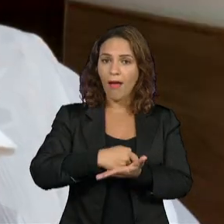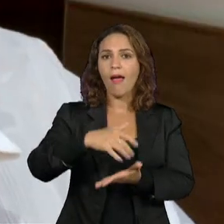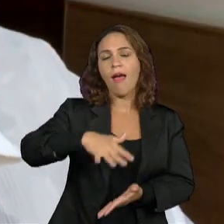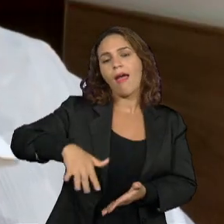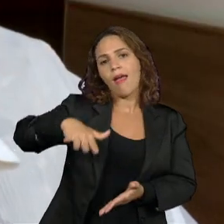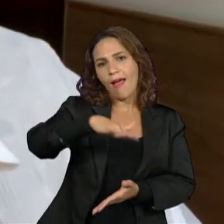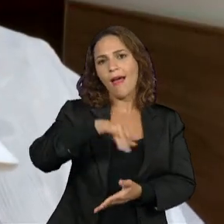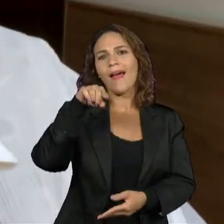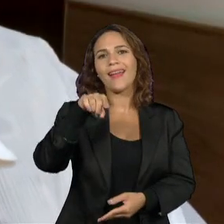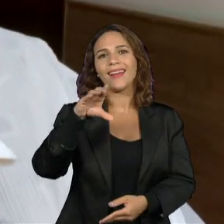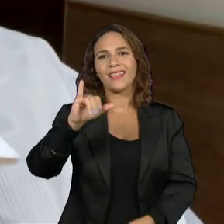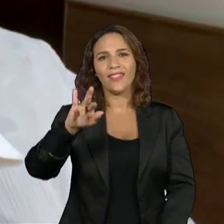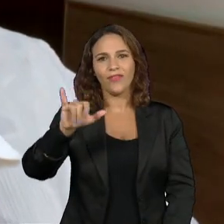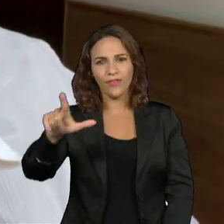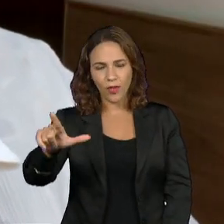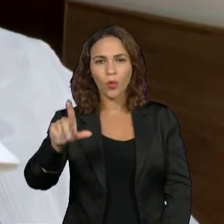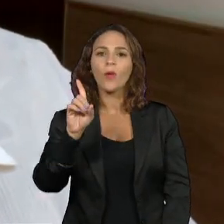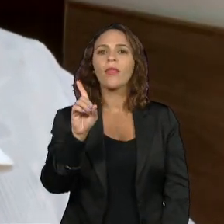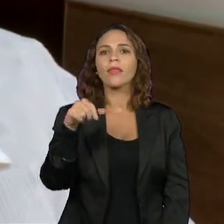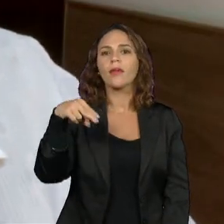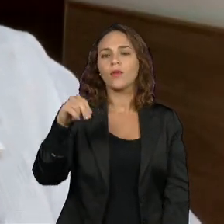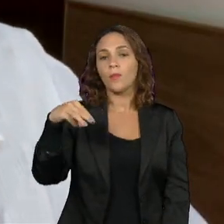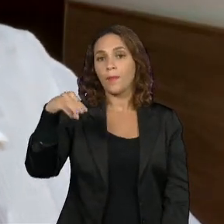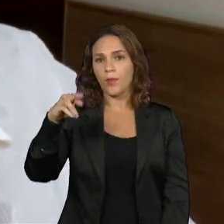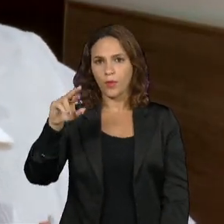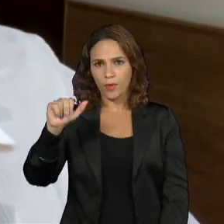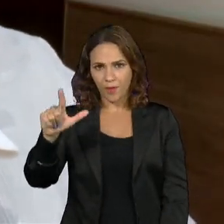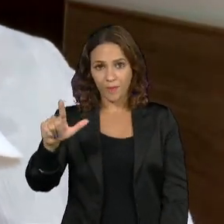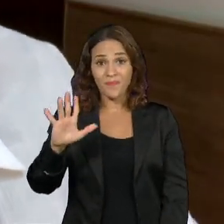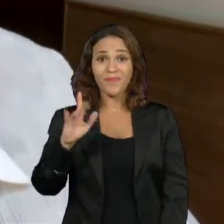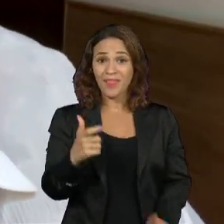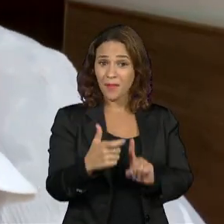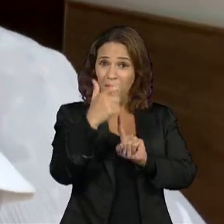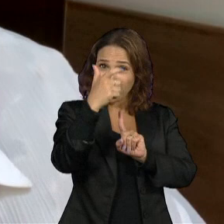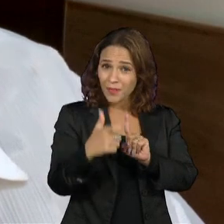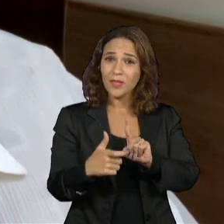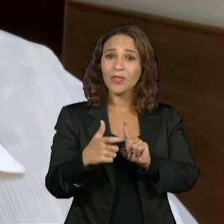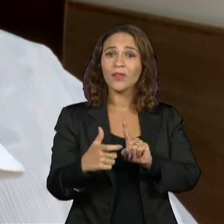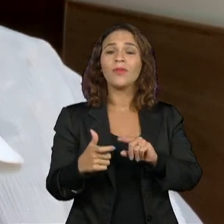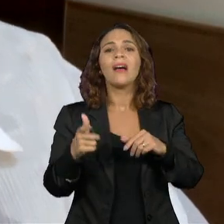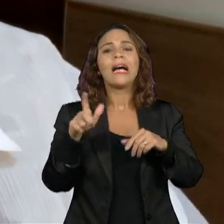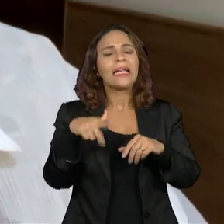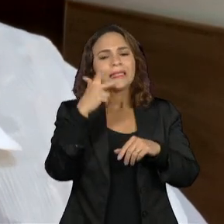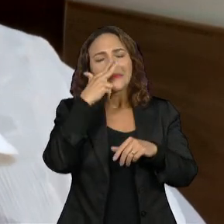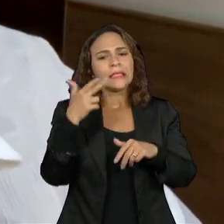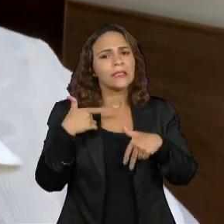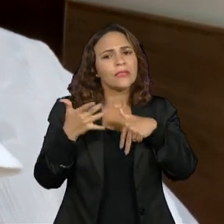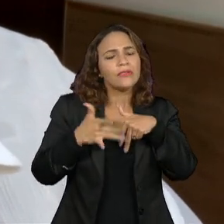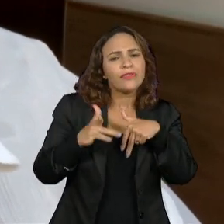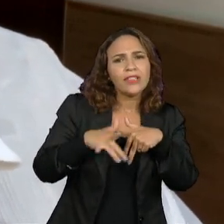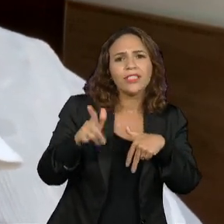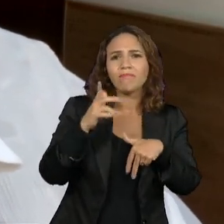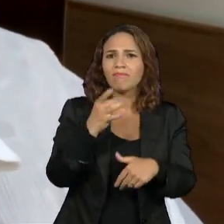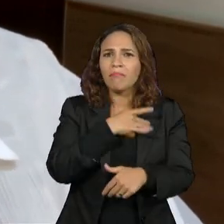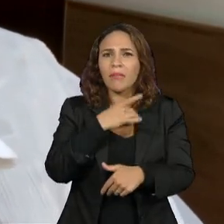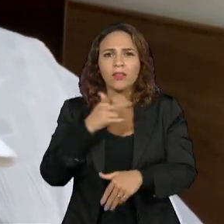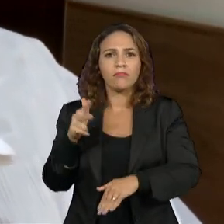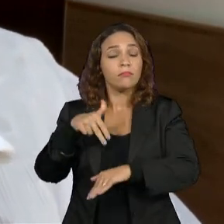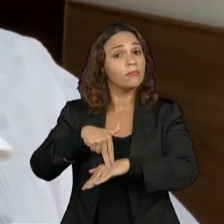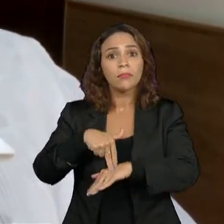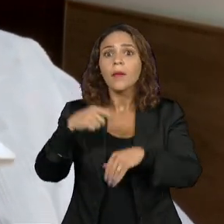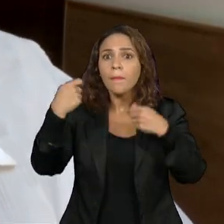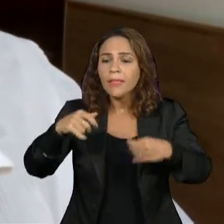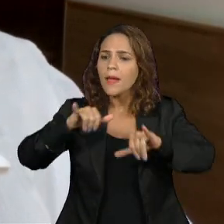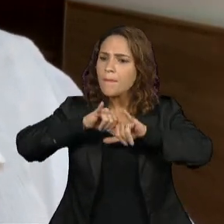Vale ressaltar que essa vítima de gordofobia não precisa ter medo de se impor, porque este assunto, esse debate, precisa